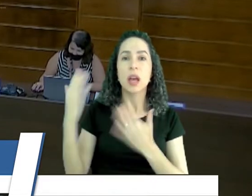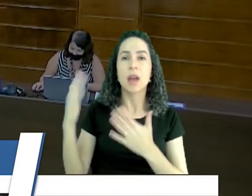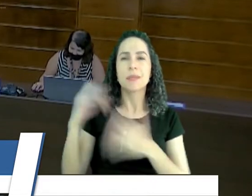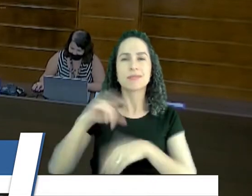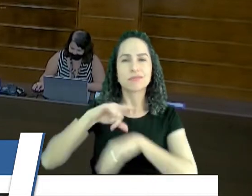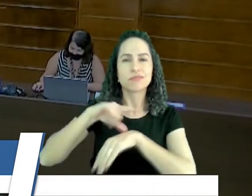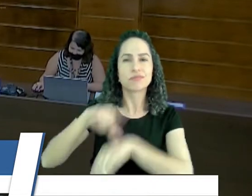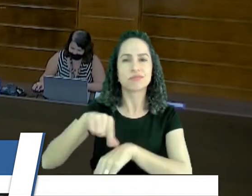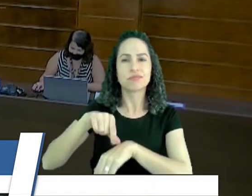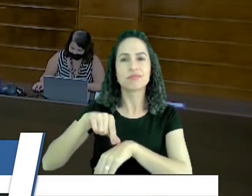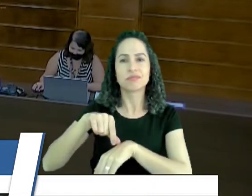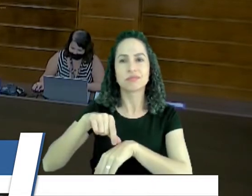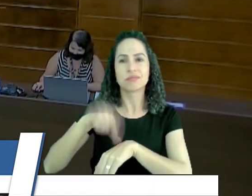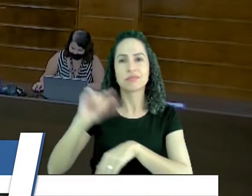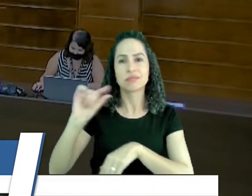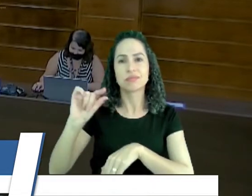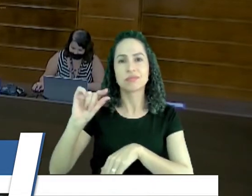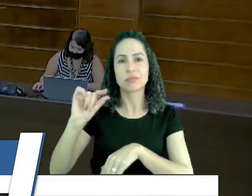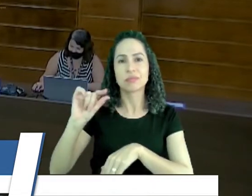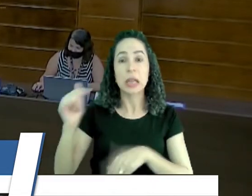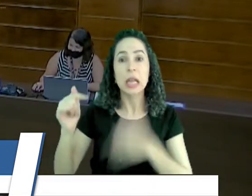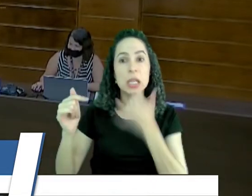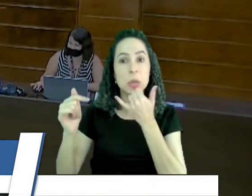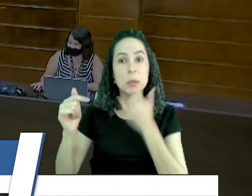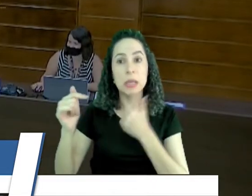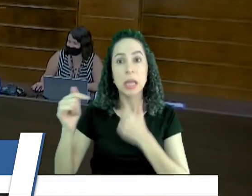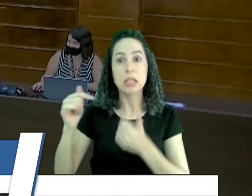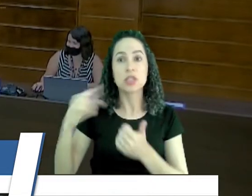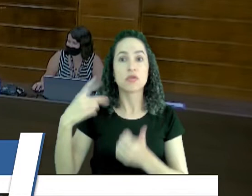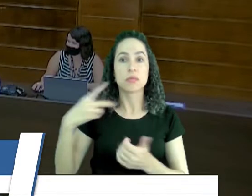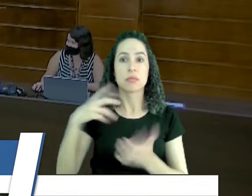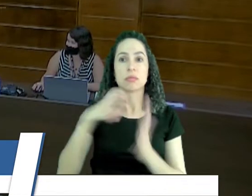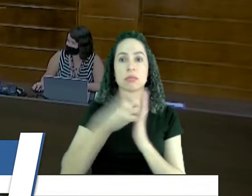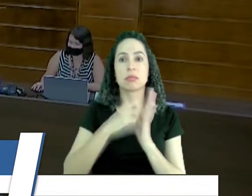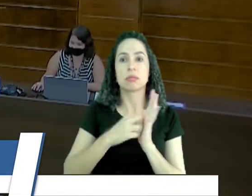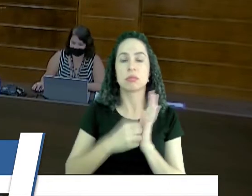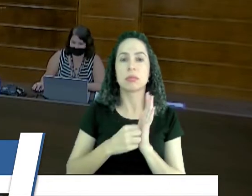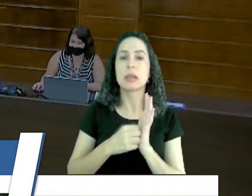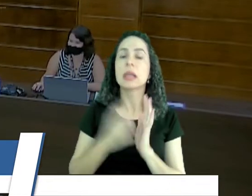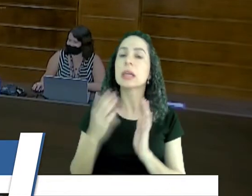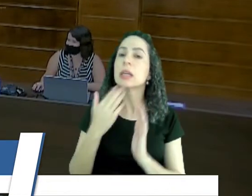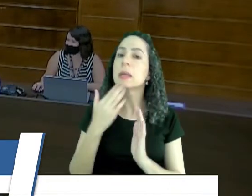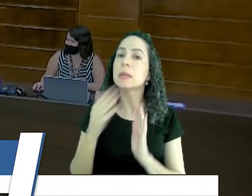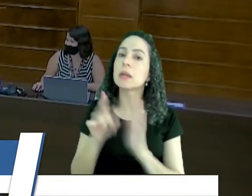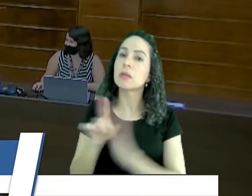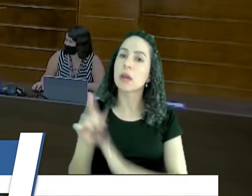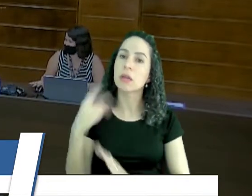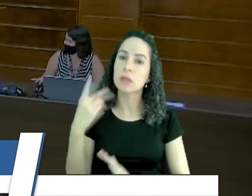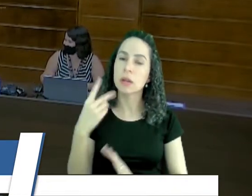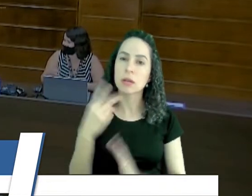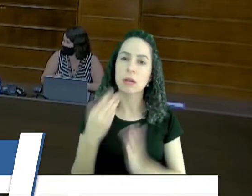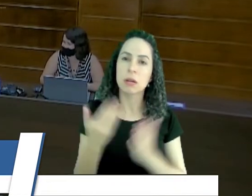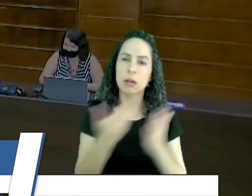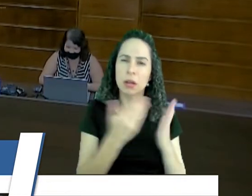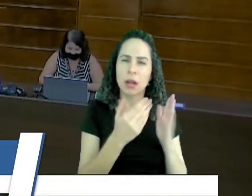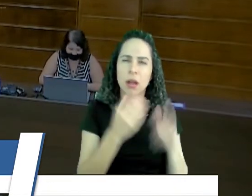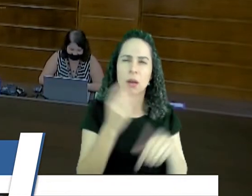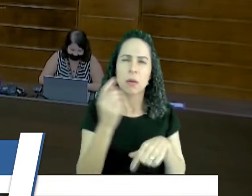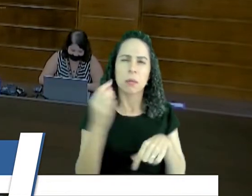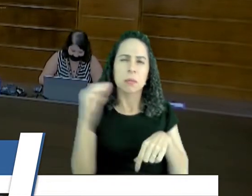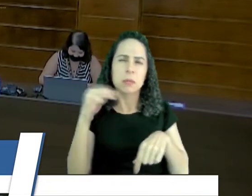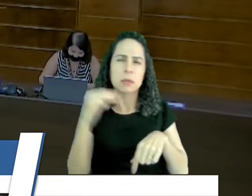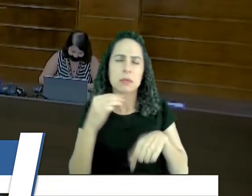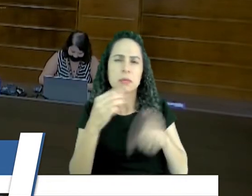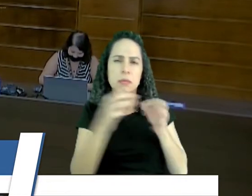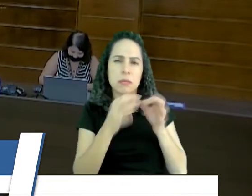pouquinho. Quanto? 7. 7 vereadores. Então, eu queria consultar os vereadores para a gente conceder mais alguns minutos para que ela continue a